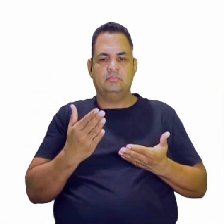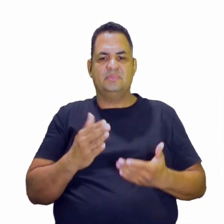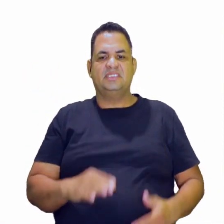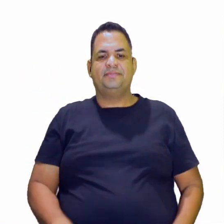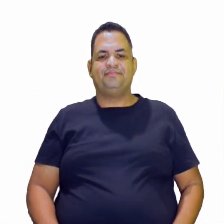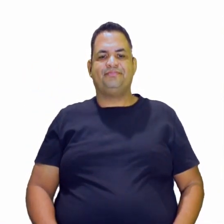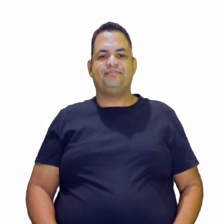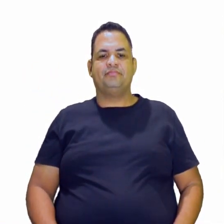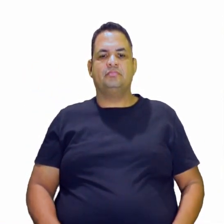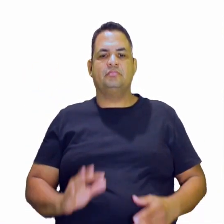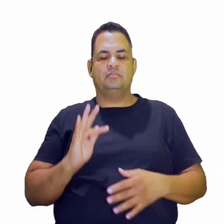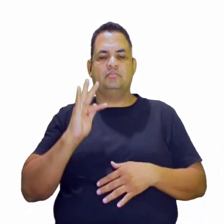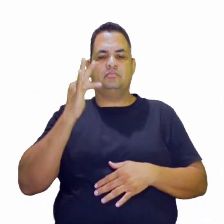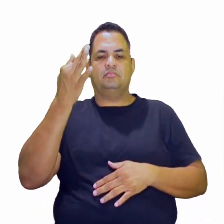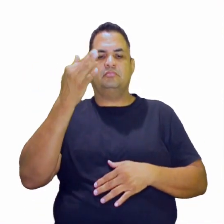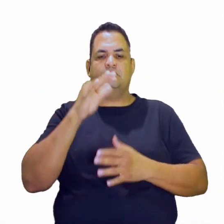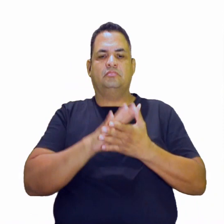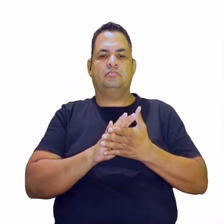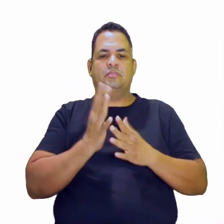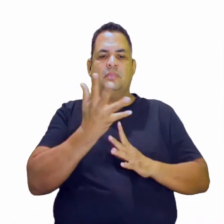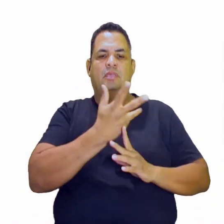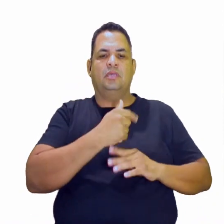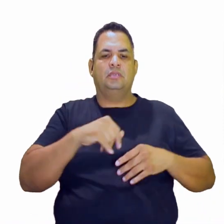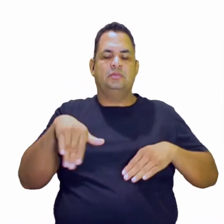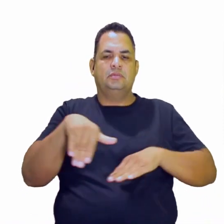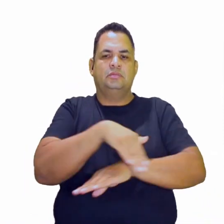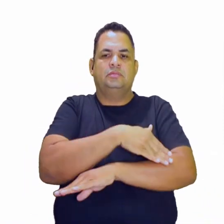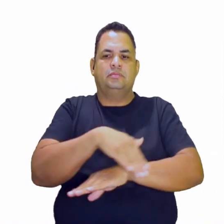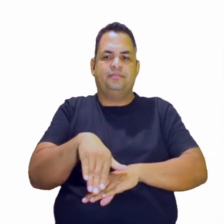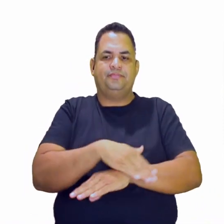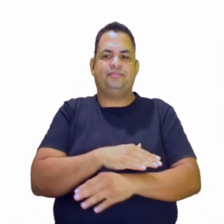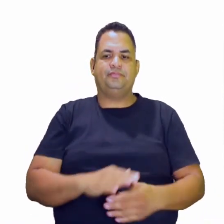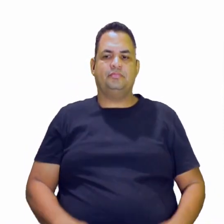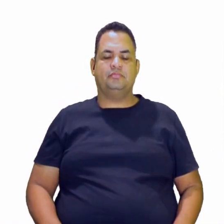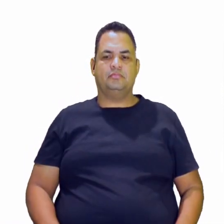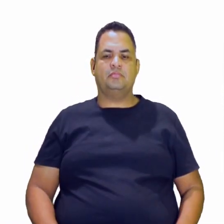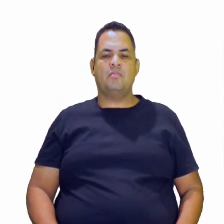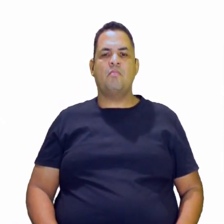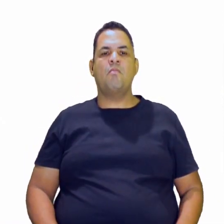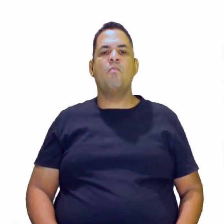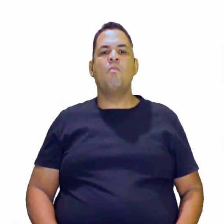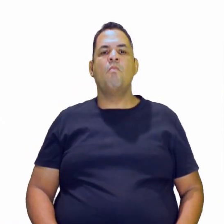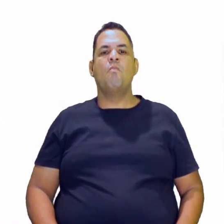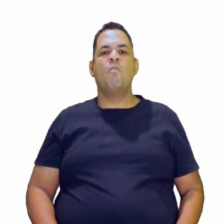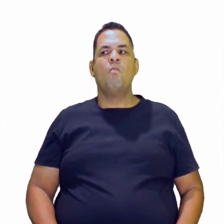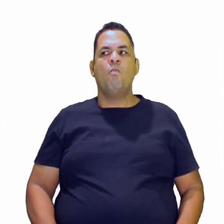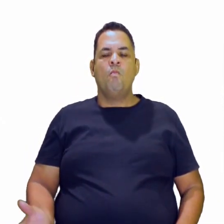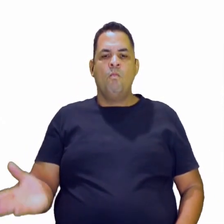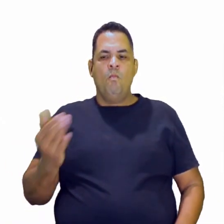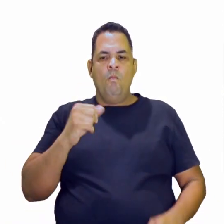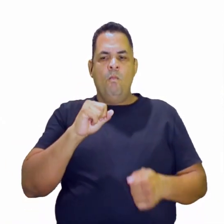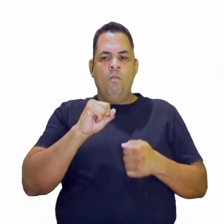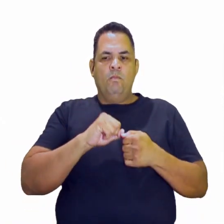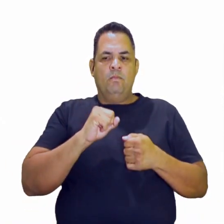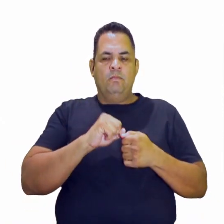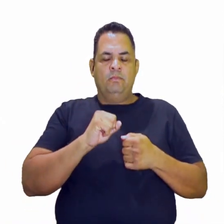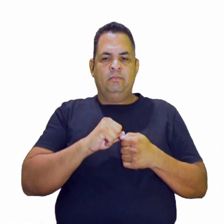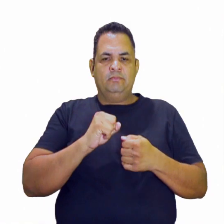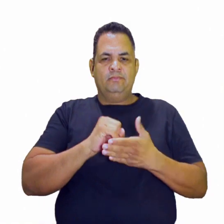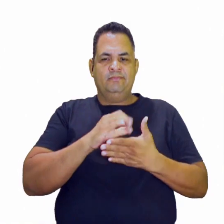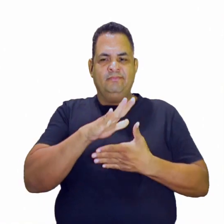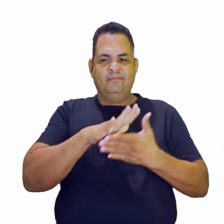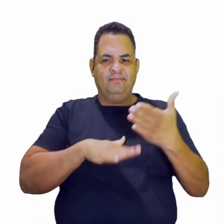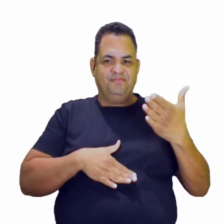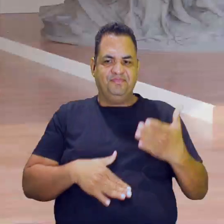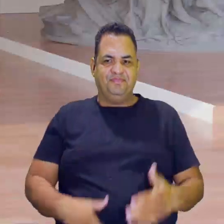da dança de rua ou arte de rua. Então, queridos, vamos para a atividade, tá? Então, lembrando que